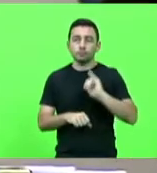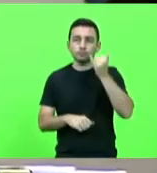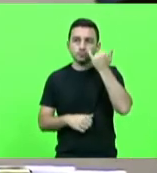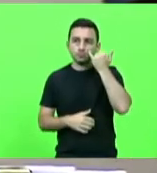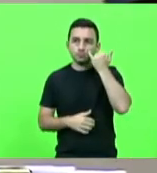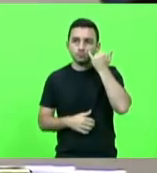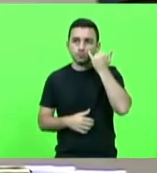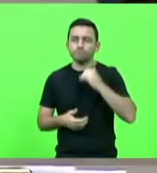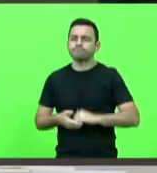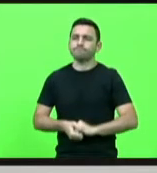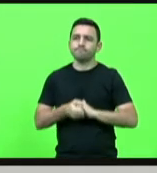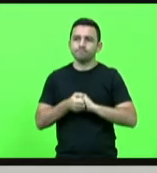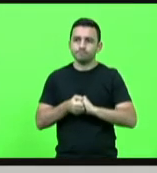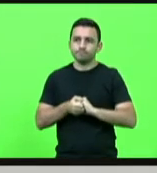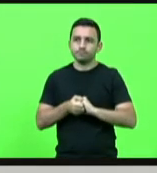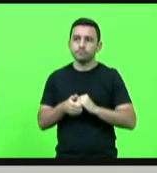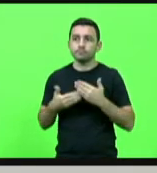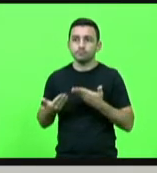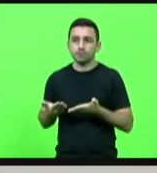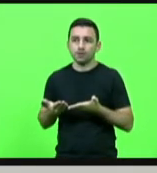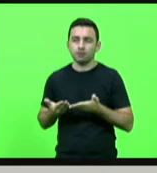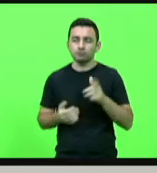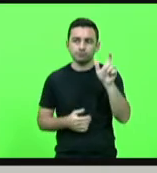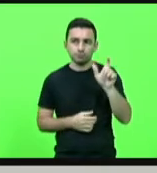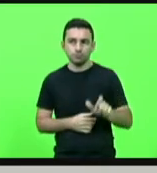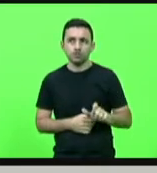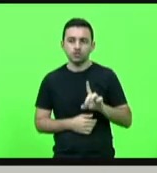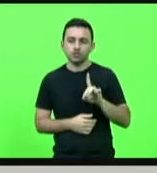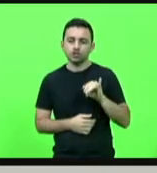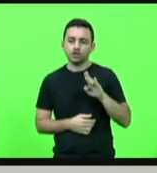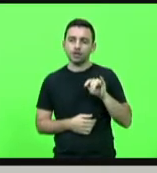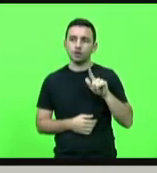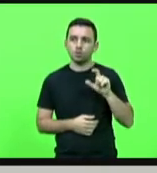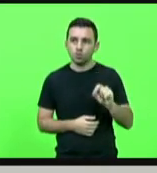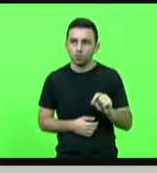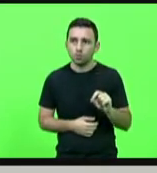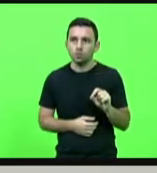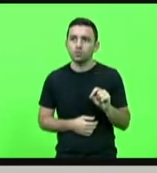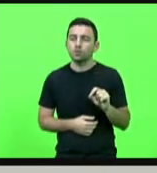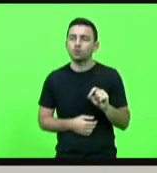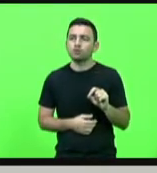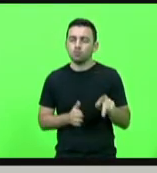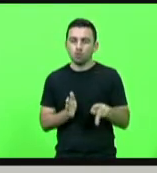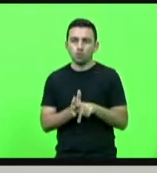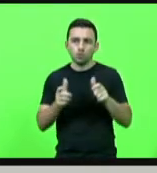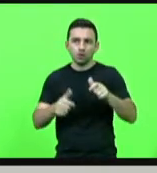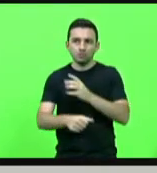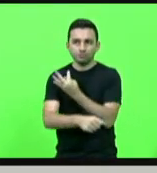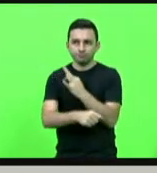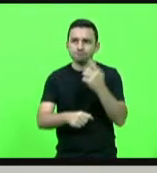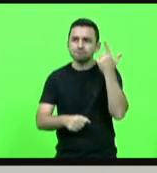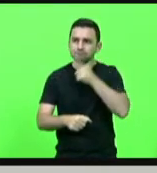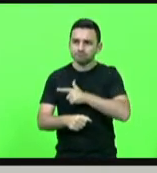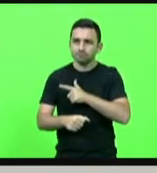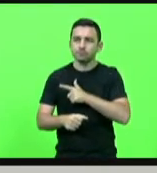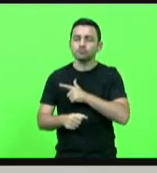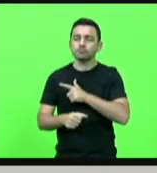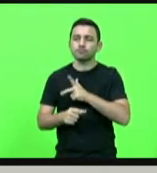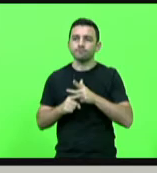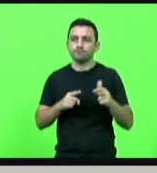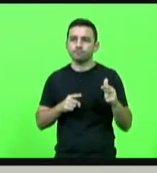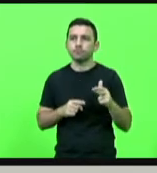Lopes, cumprimentando o atleta Diego Henrique Giassi, de Tubarão, por ter conquistado o primeiro lugar